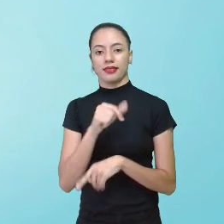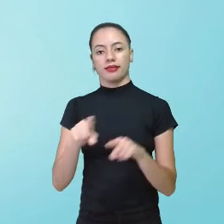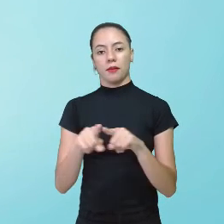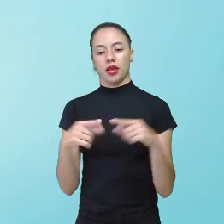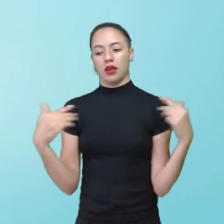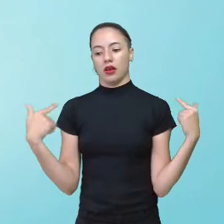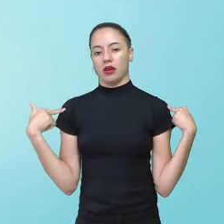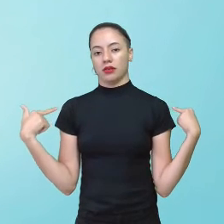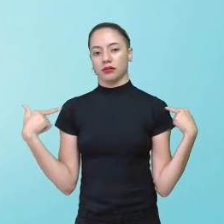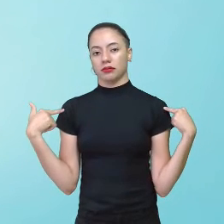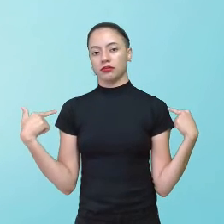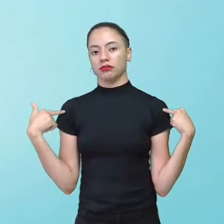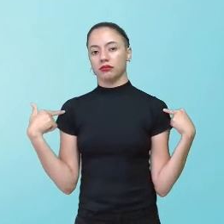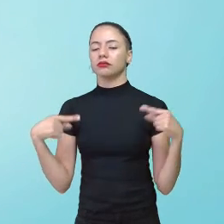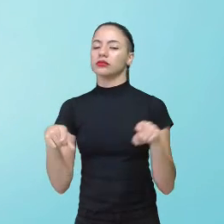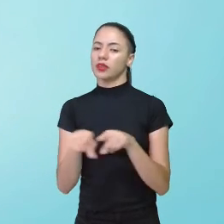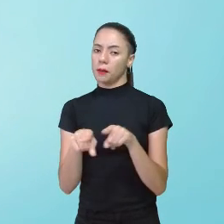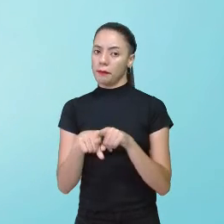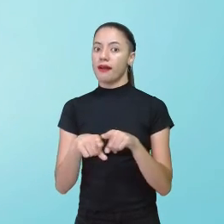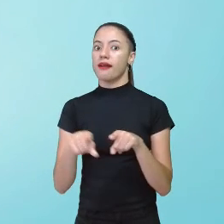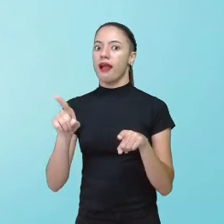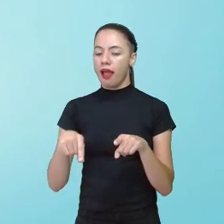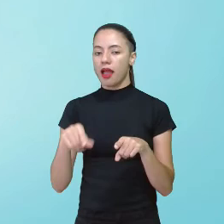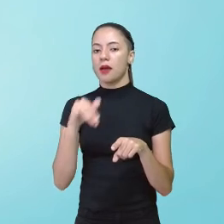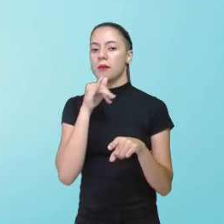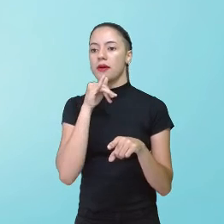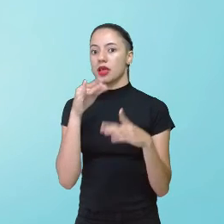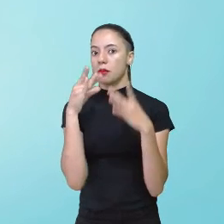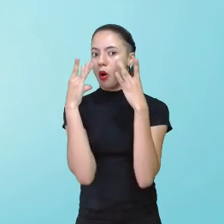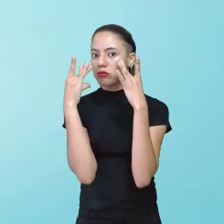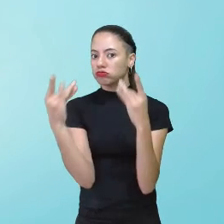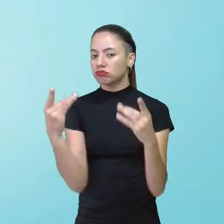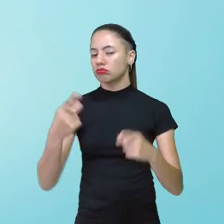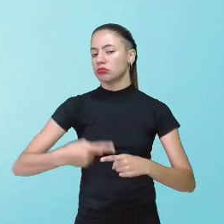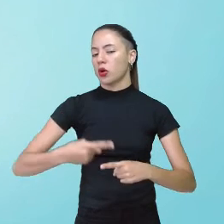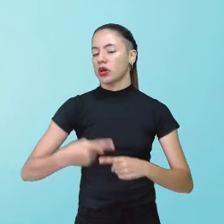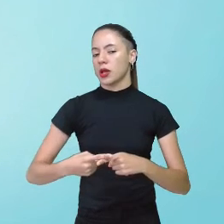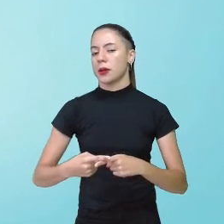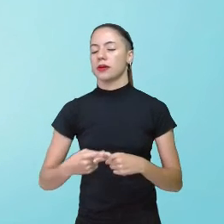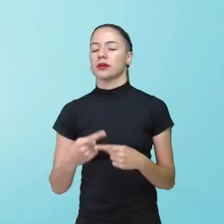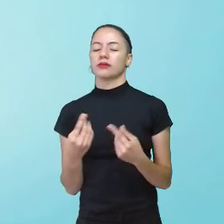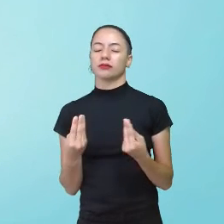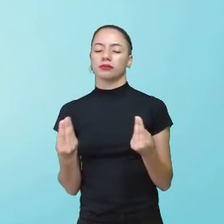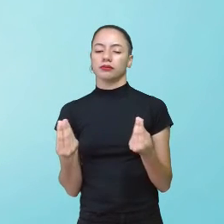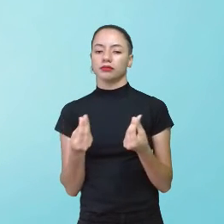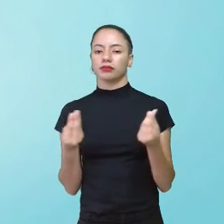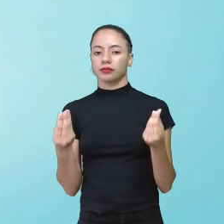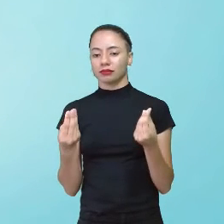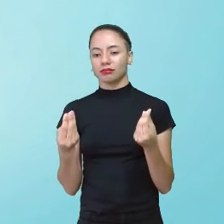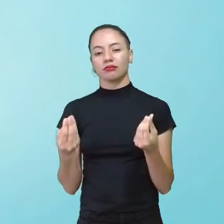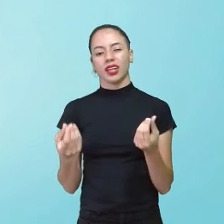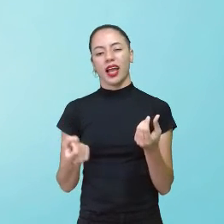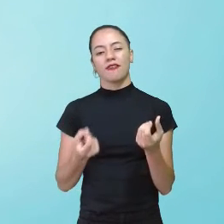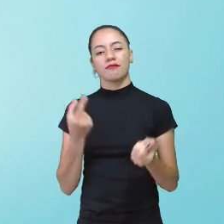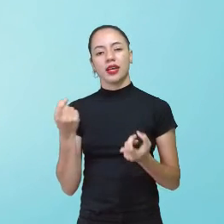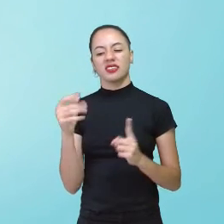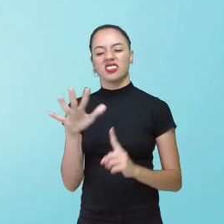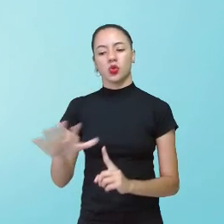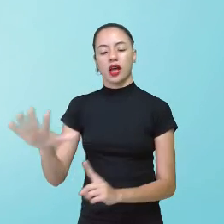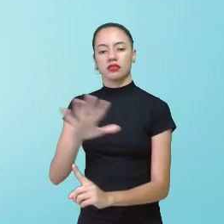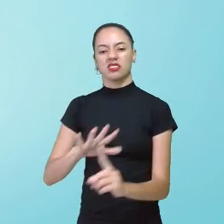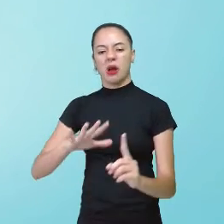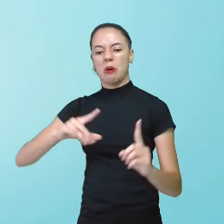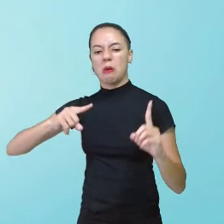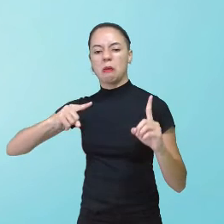né? Eles são um sinal também de alerta, porque é uma forma de que em muitas situações de